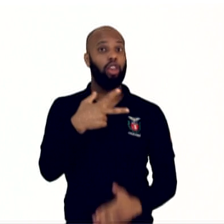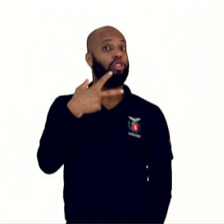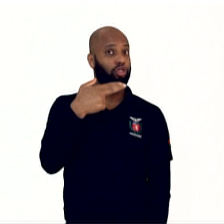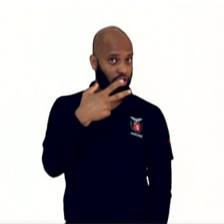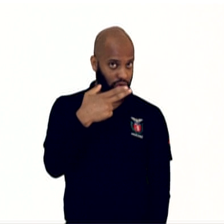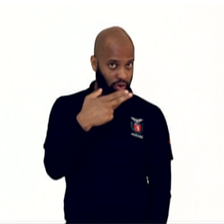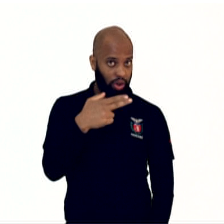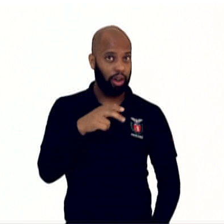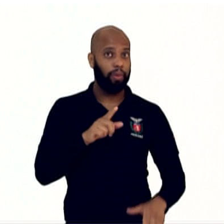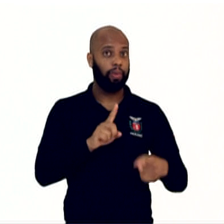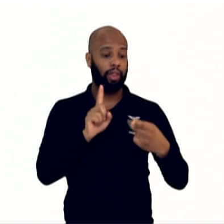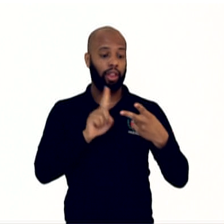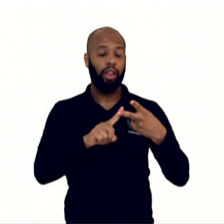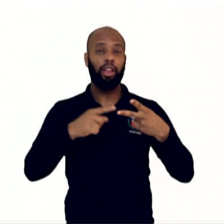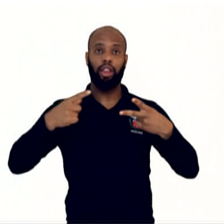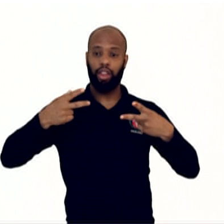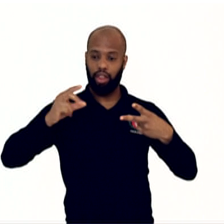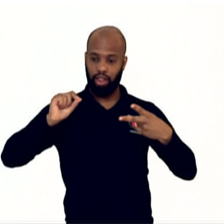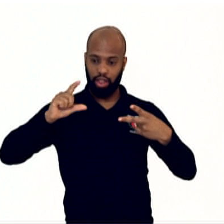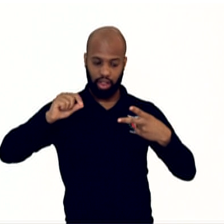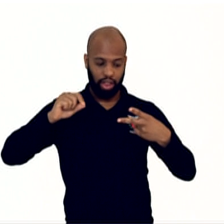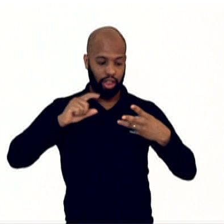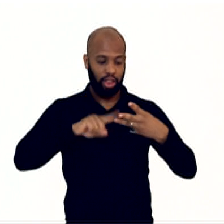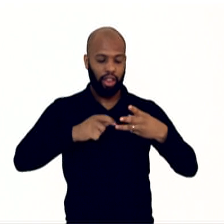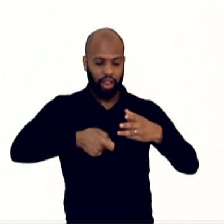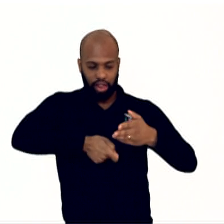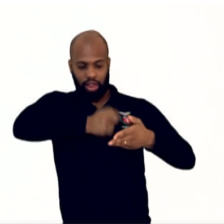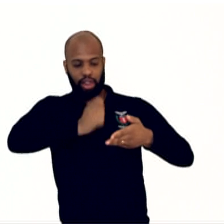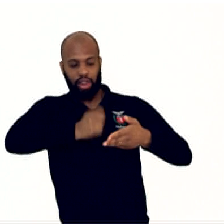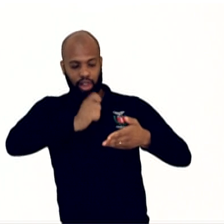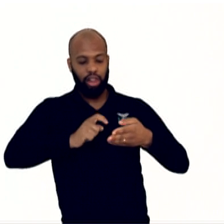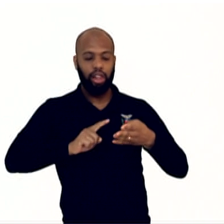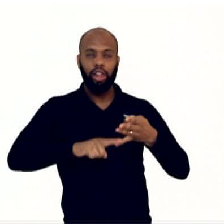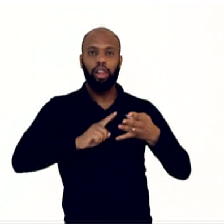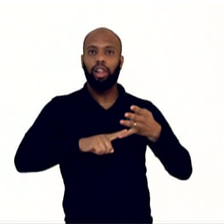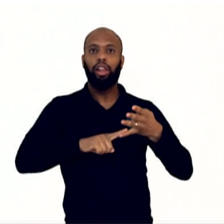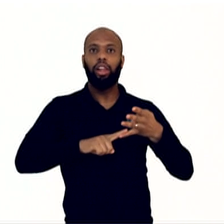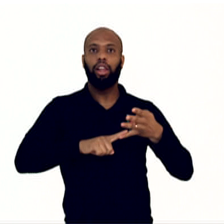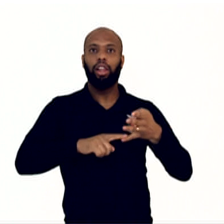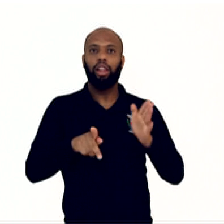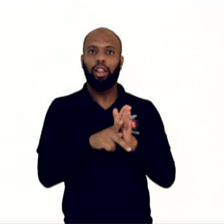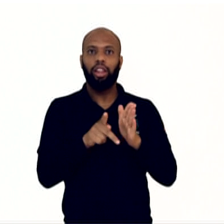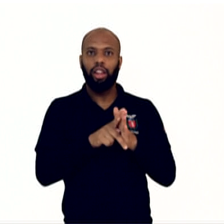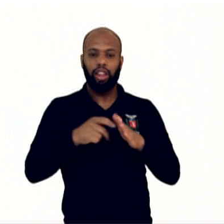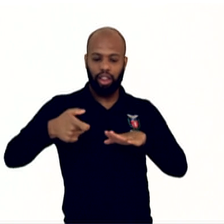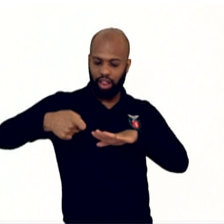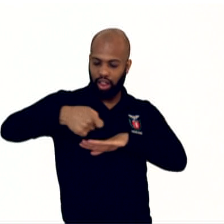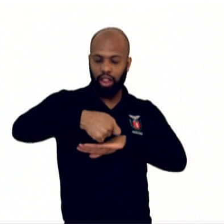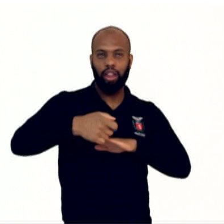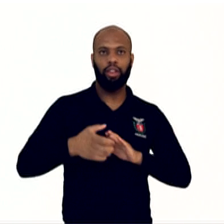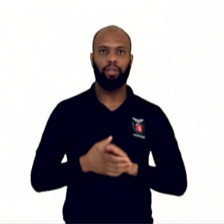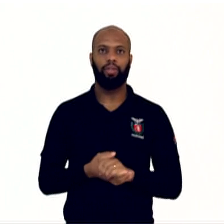tesoura, B, pinça, C, abridor de lata ou letra D, alicate.